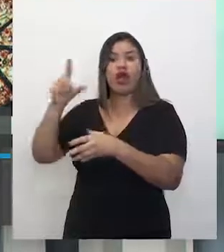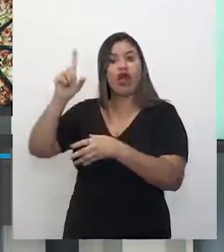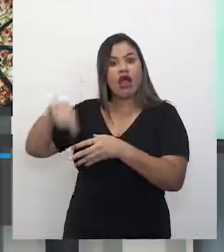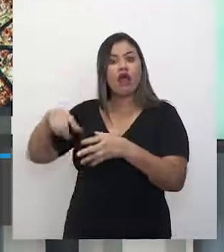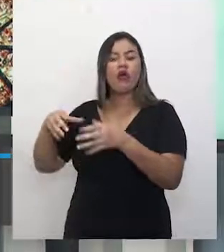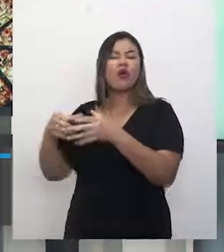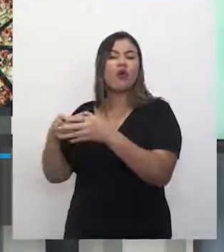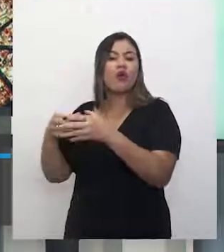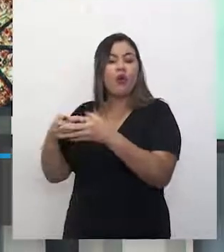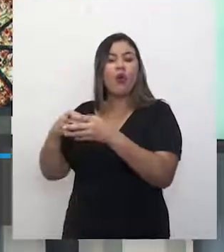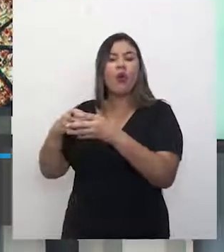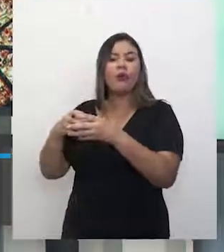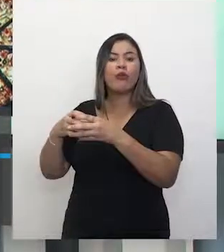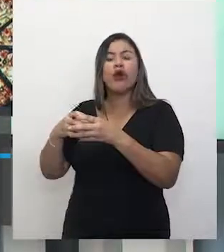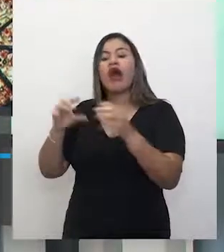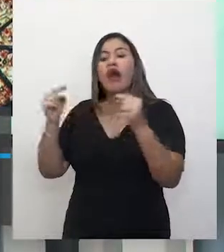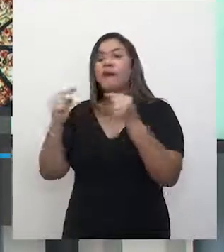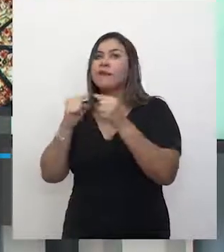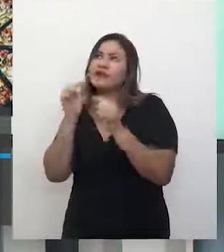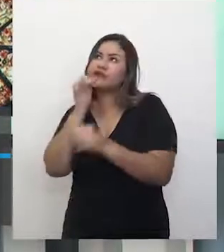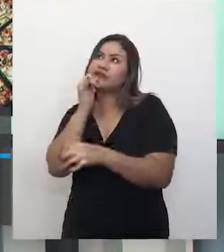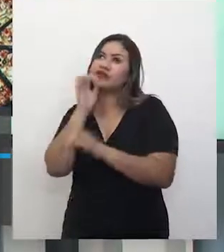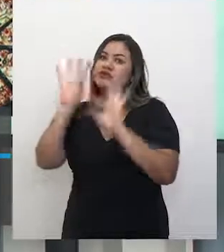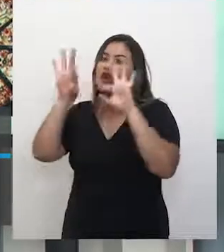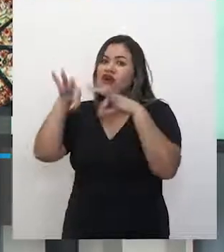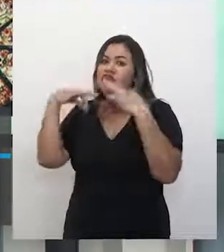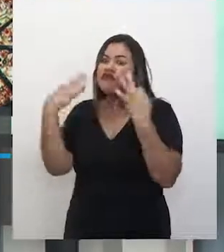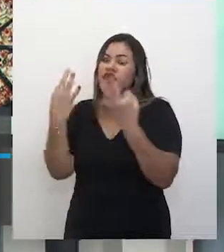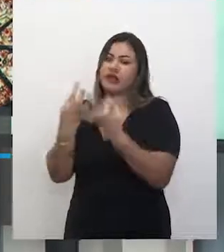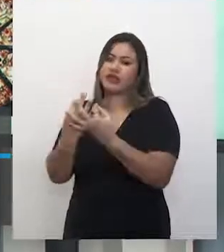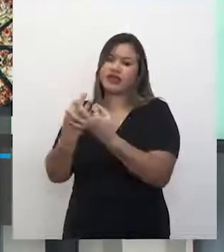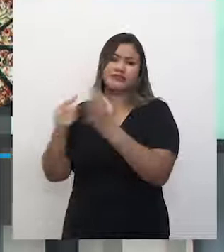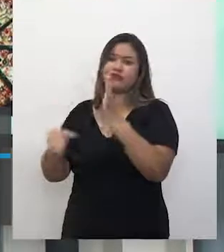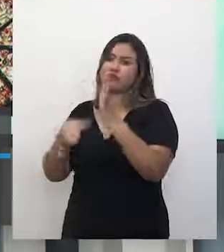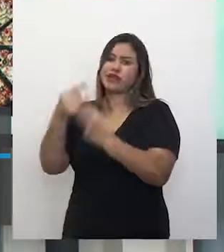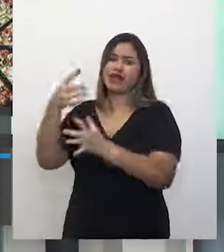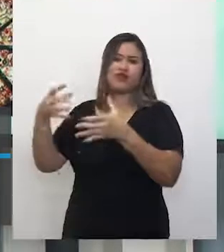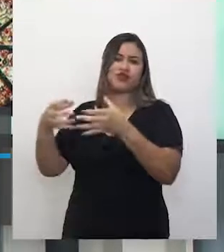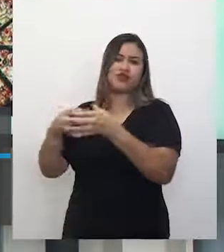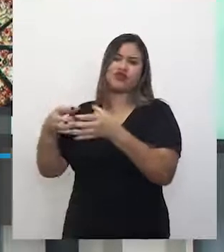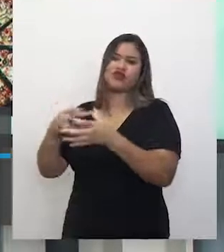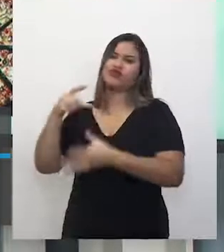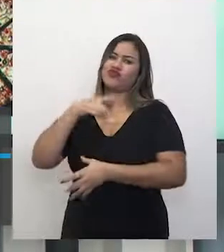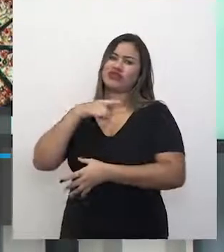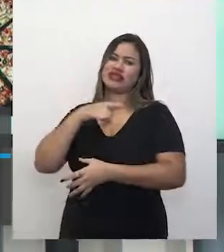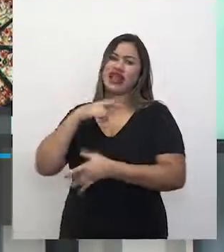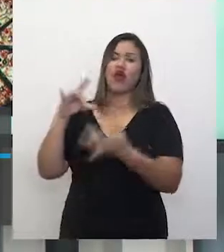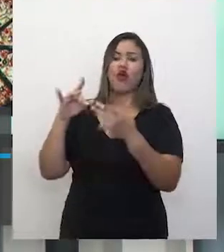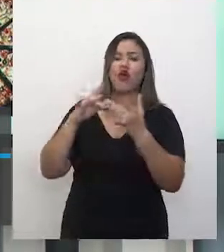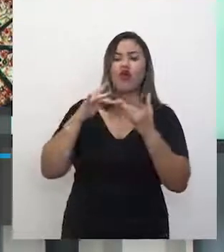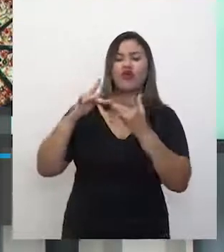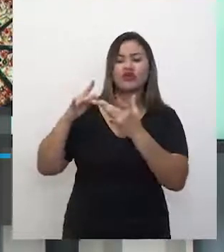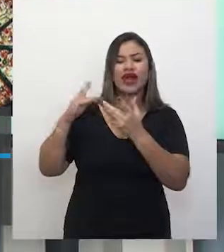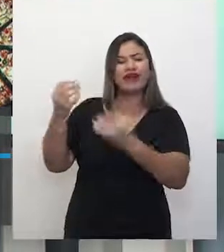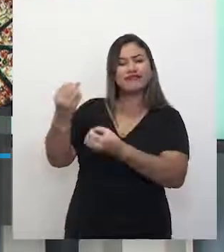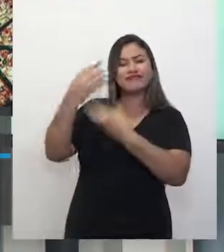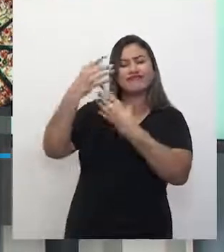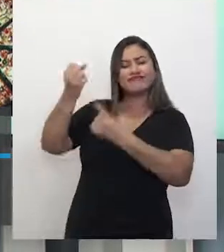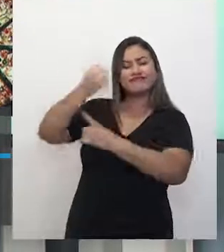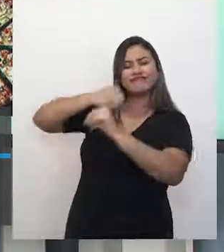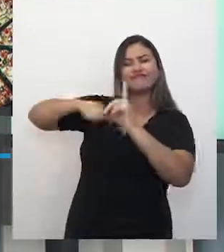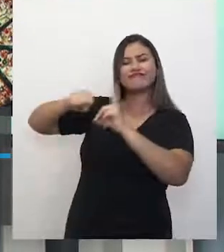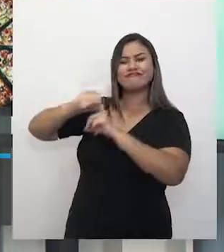grupos que são família, a família é o nosso primeiro grupo, é o nosso grupo primário, que nós aprendemos ali a nossa